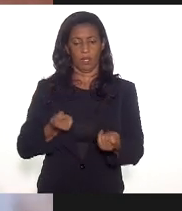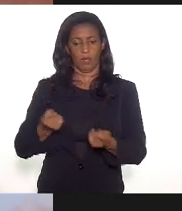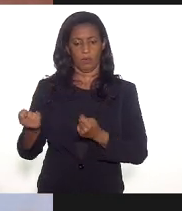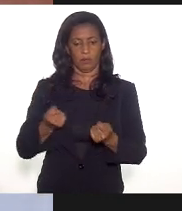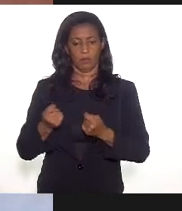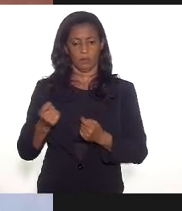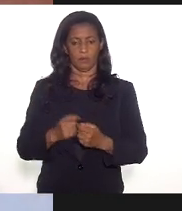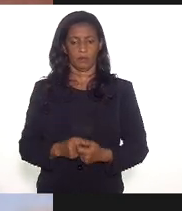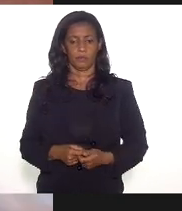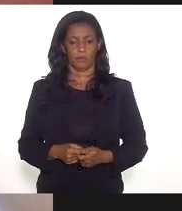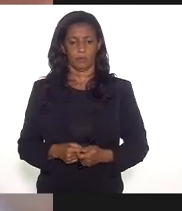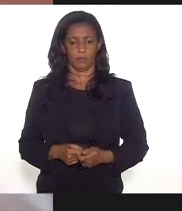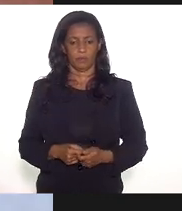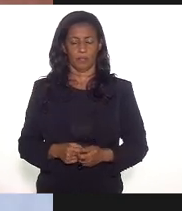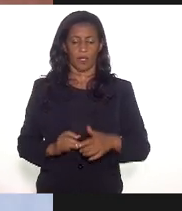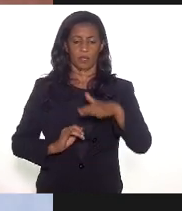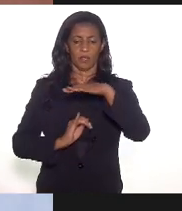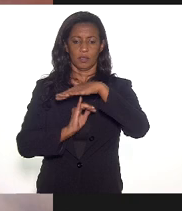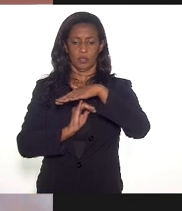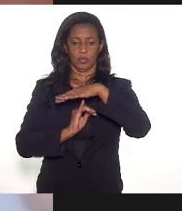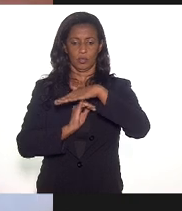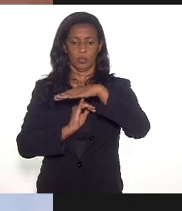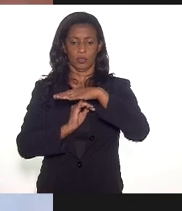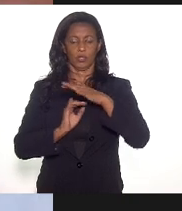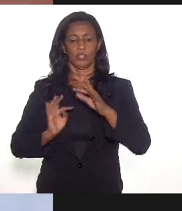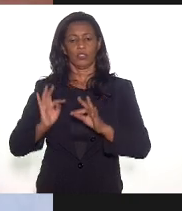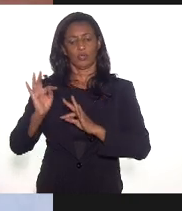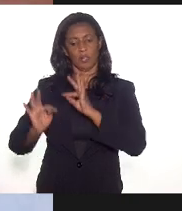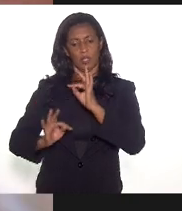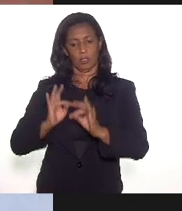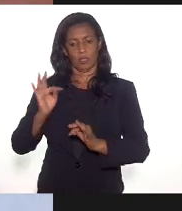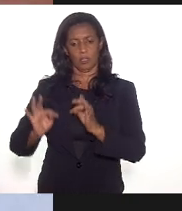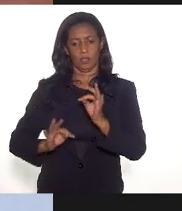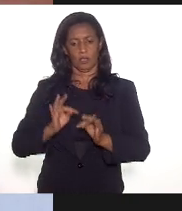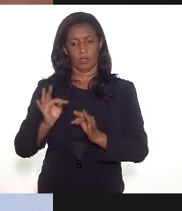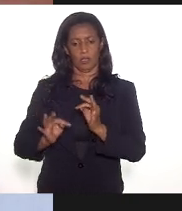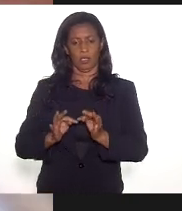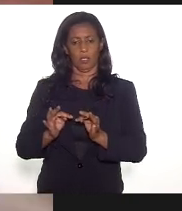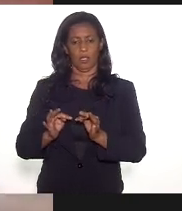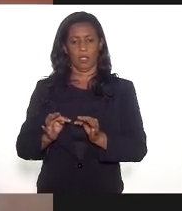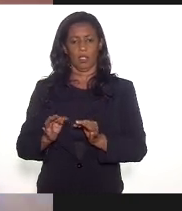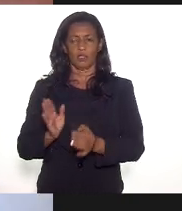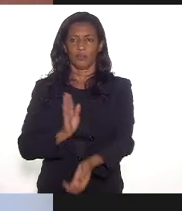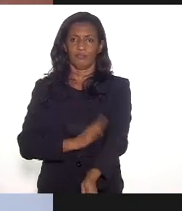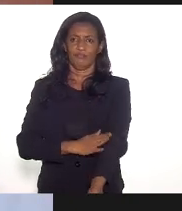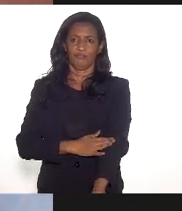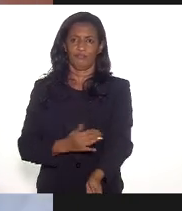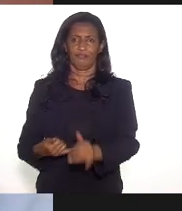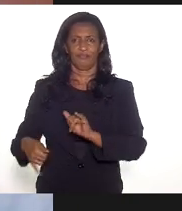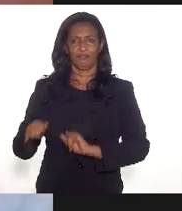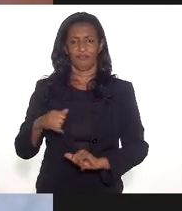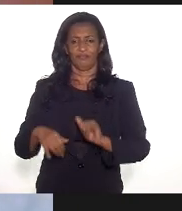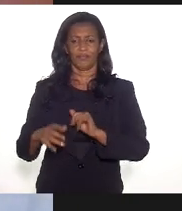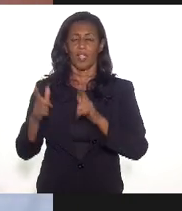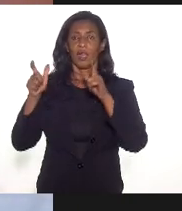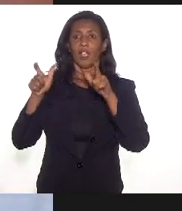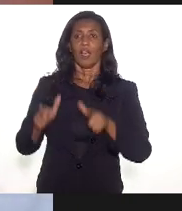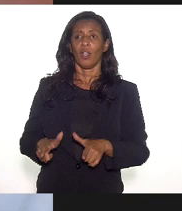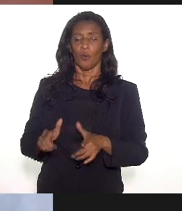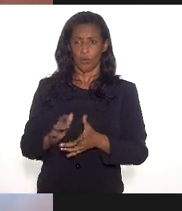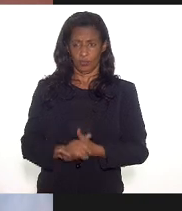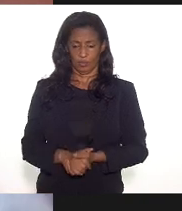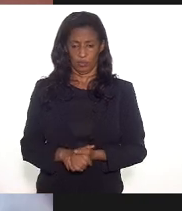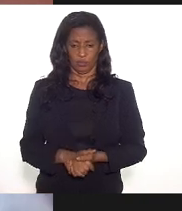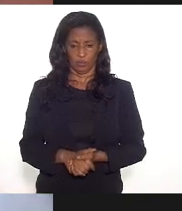regularizar essas instituições de tratamento de dependentes químicos. Isso é um absurdo. Onde nós vamos botar?